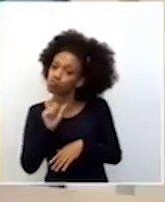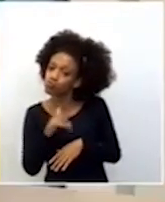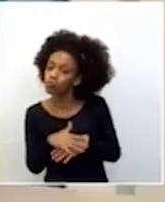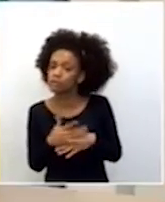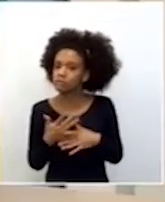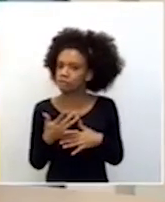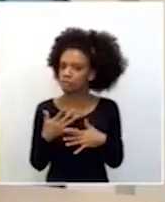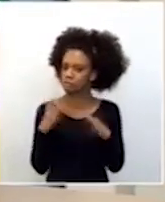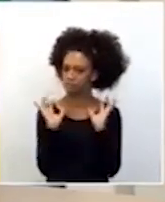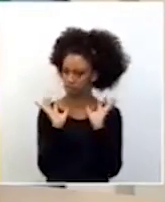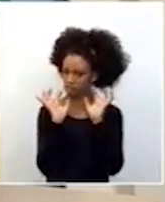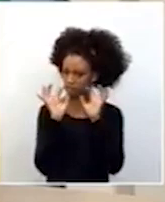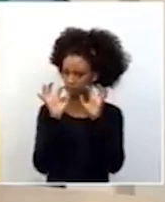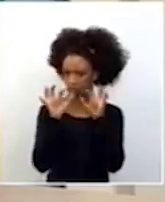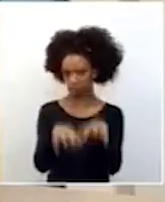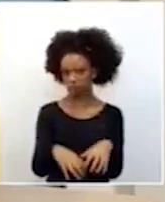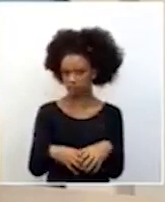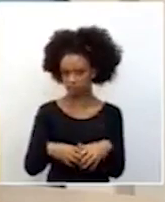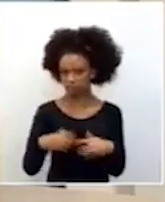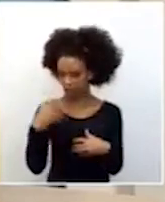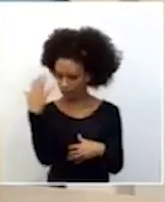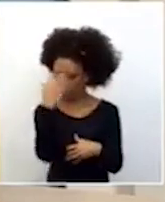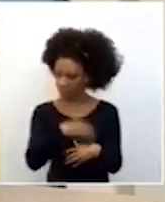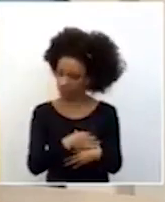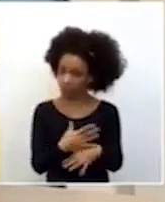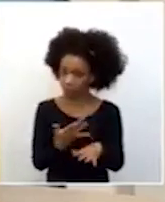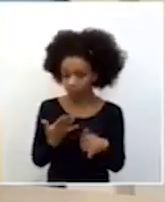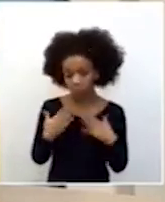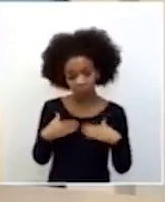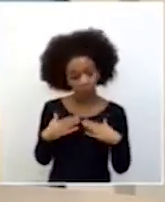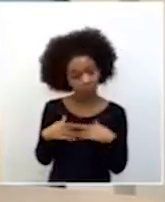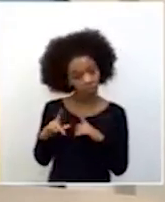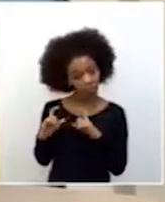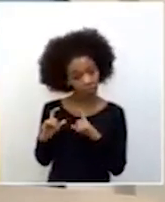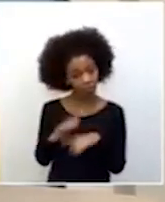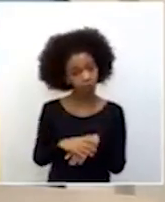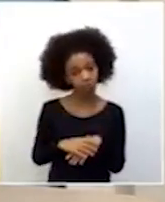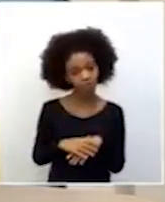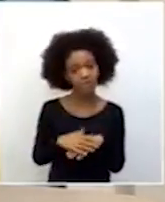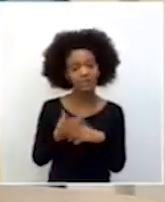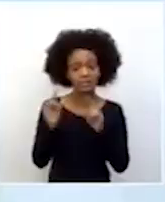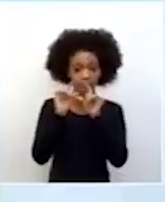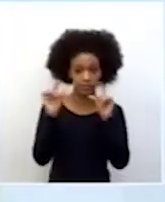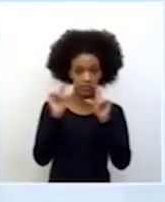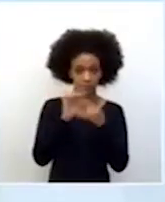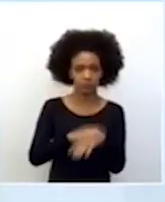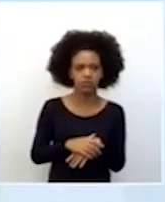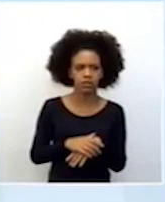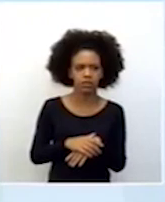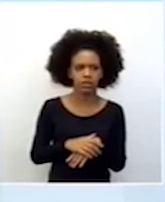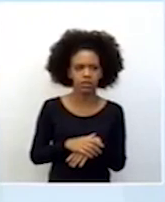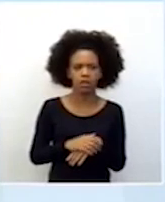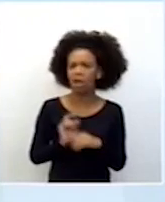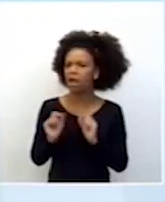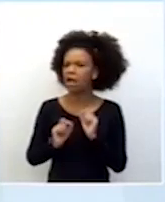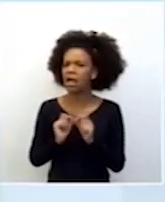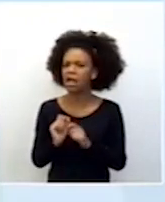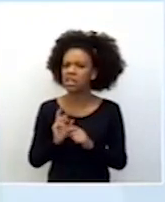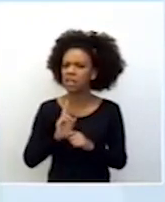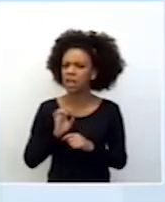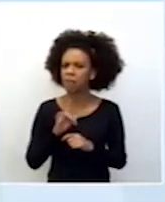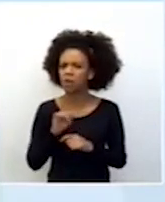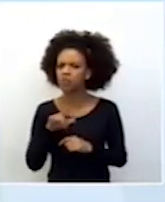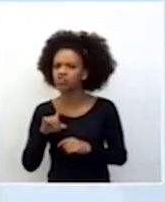que possa ser bravo, eles estão mansinhos na foto. E em cima está escrito assim, que rebeldia é essa,